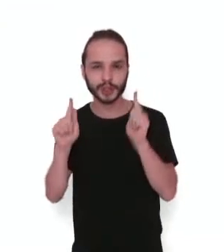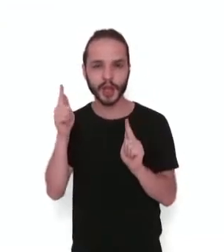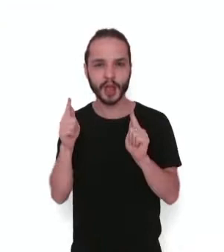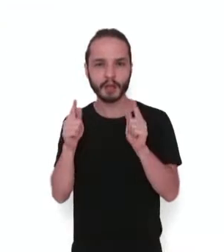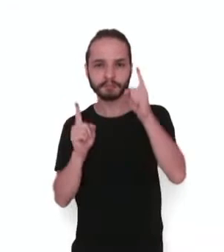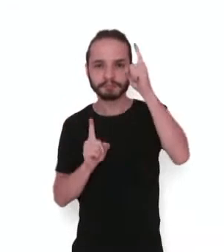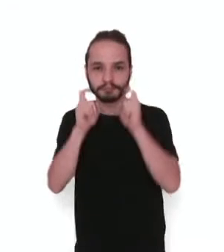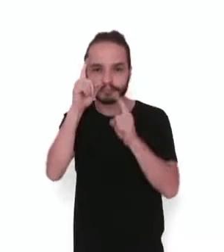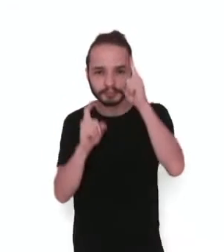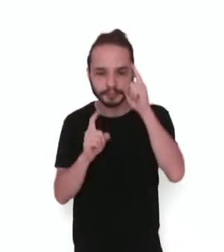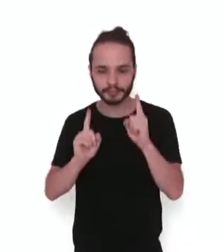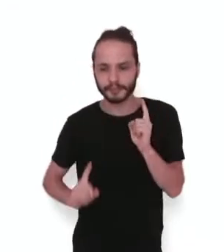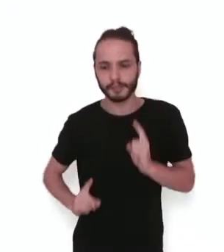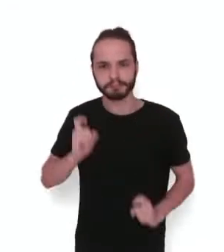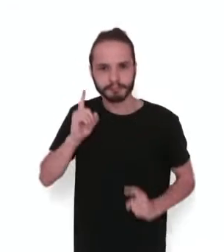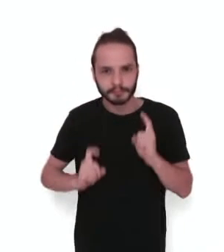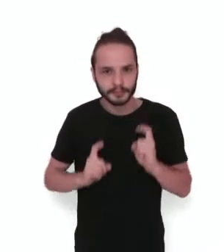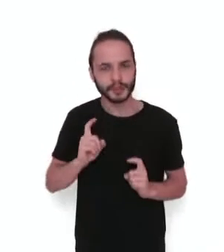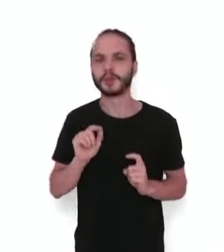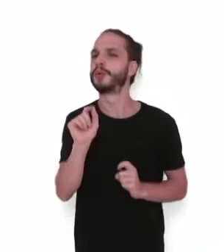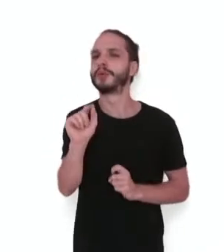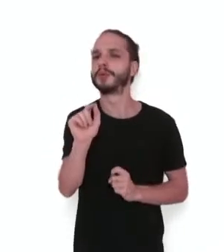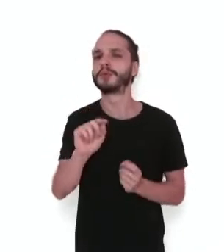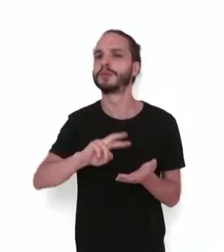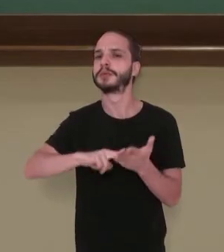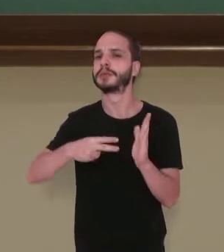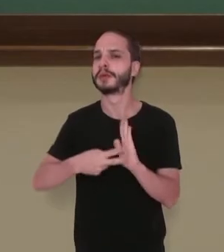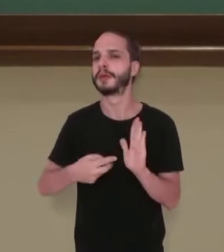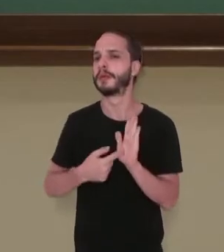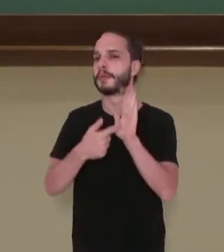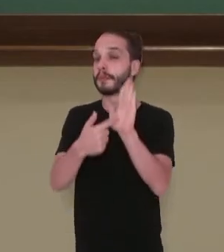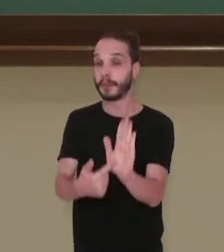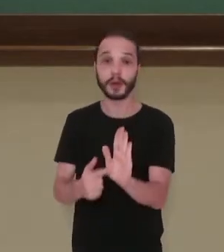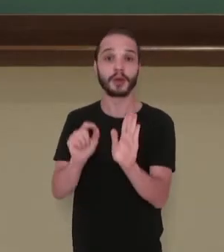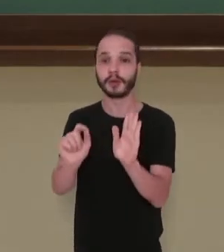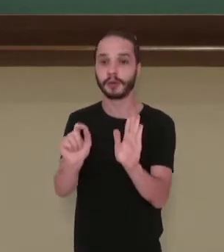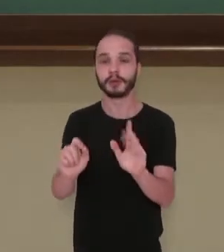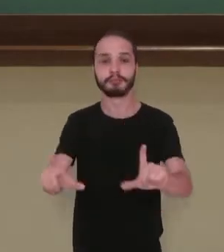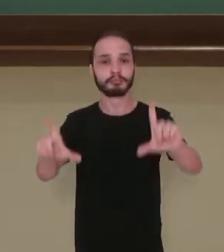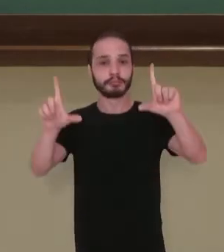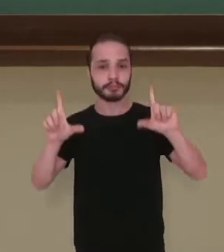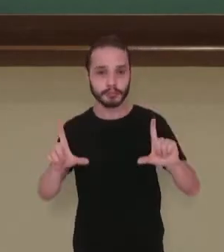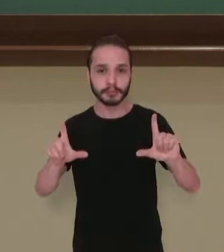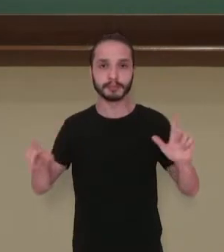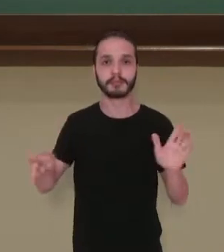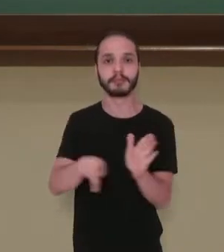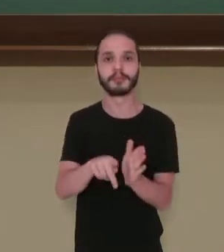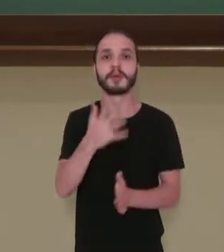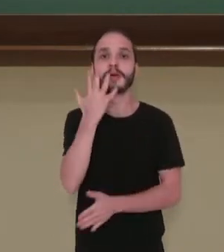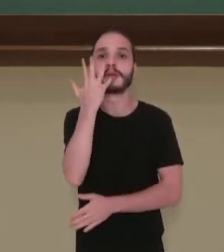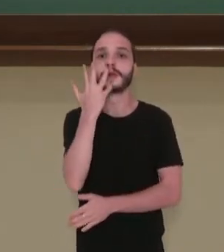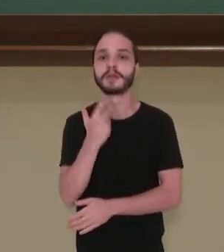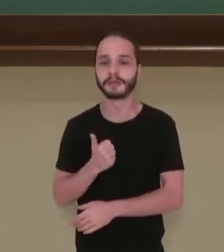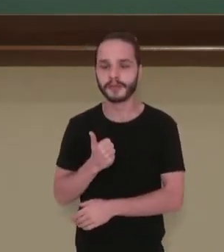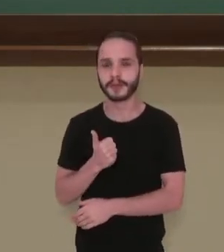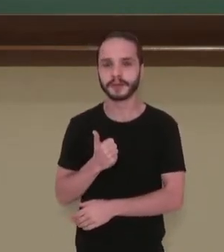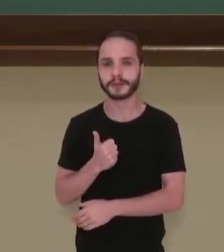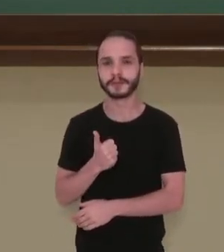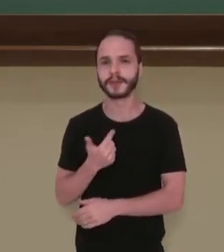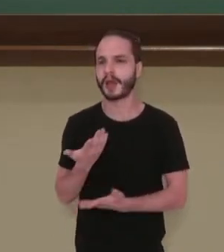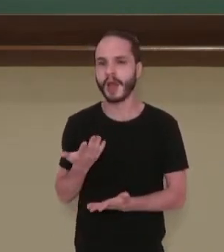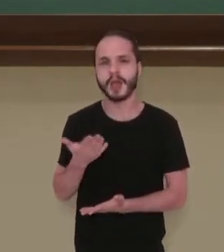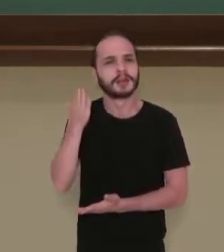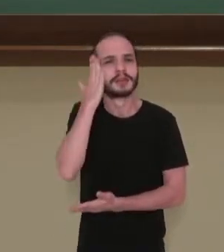corporais utilizados para retratar o quê? Uma cena da infância. Como eu sei que é uma cena